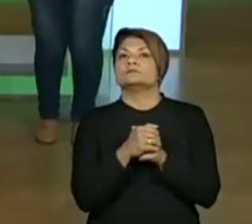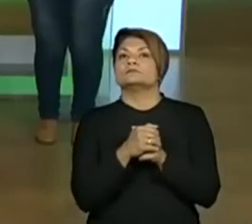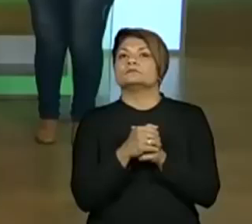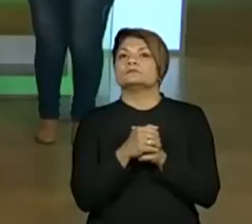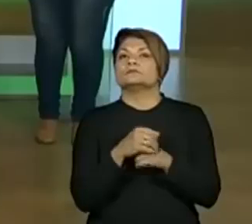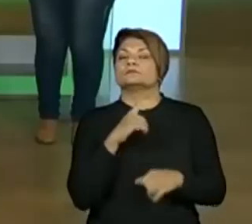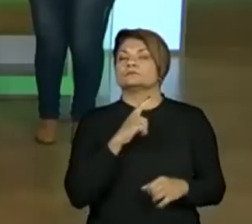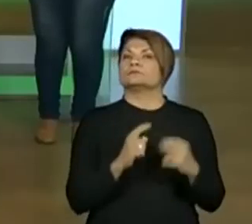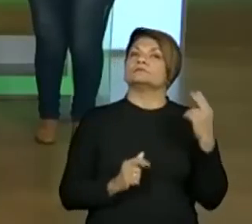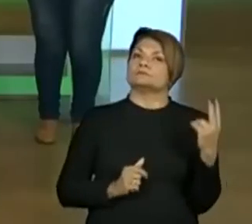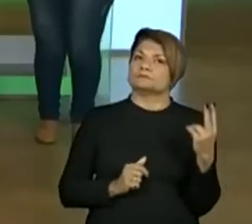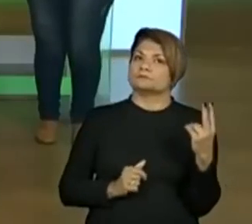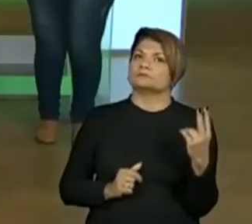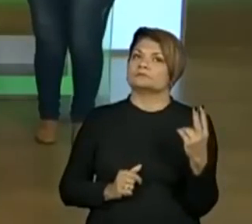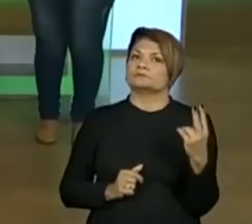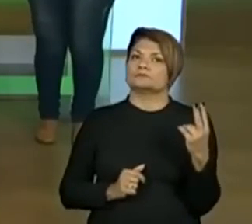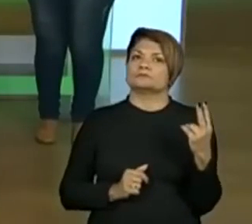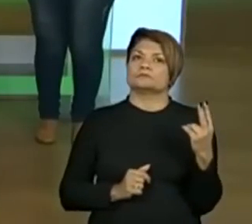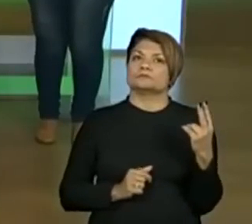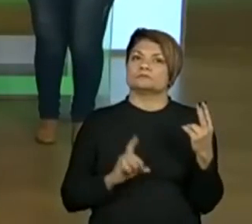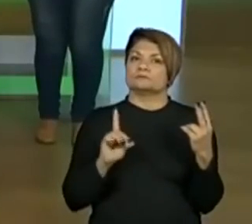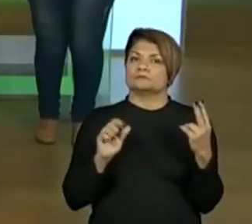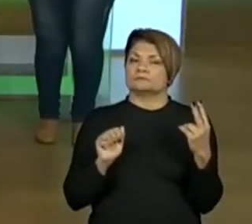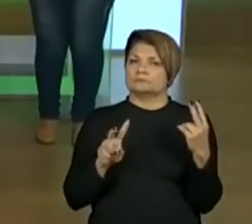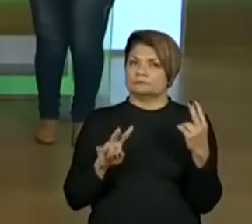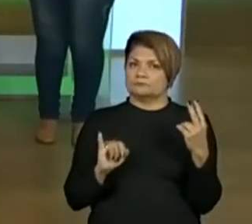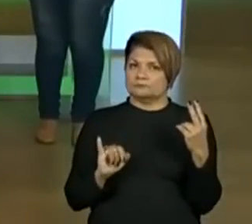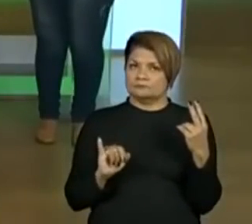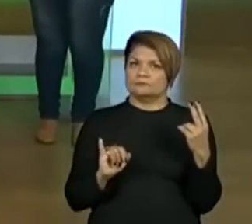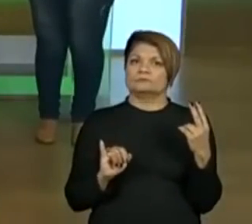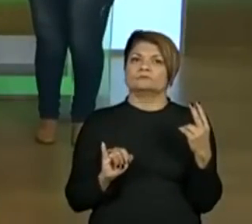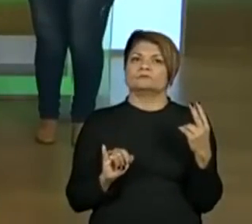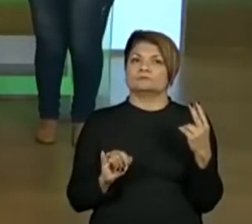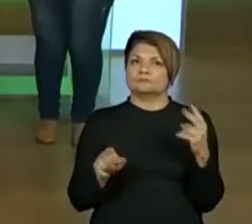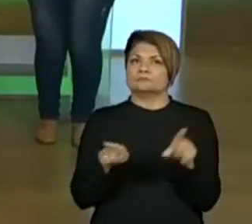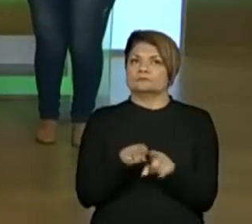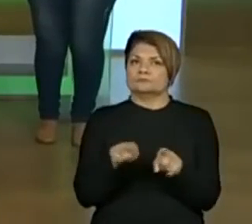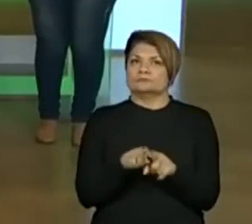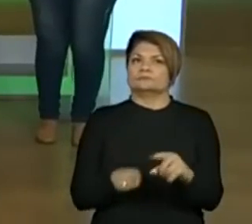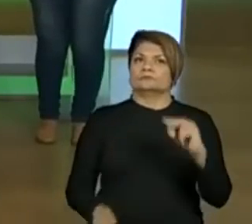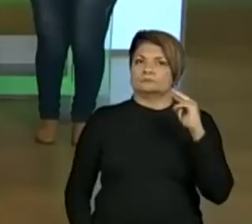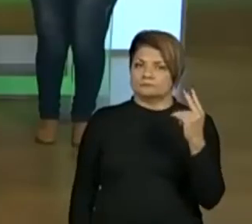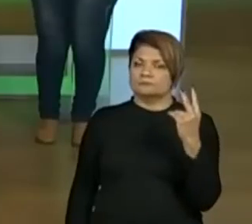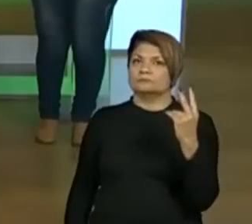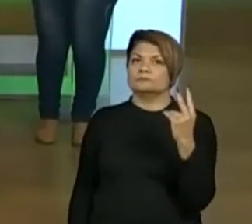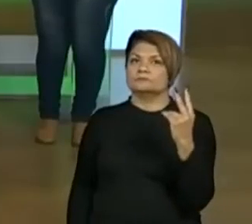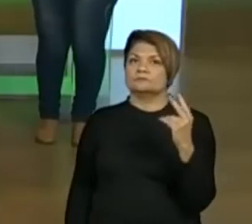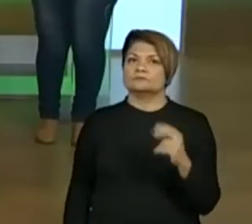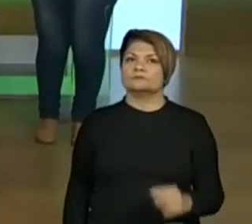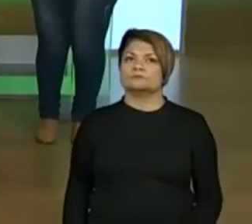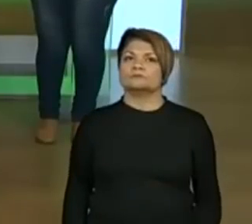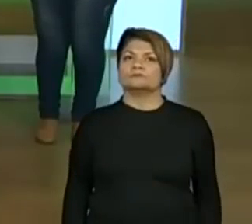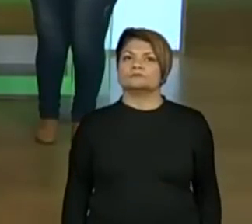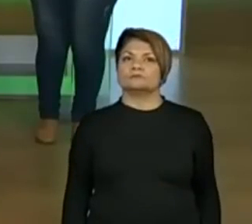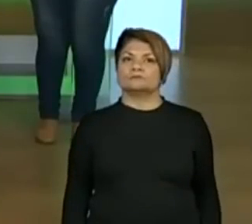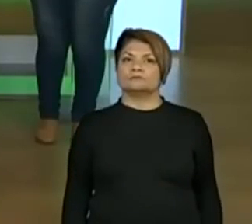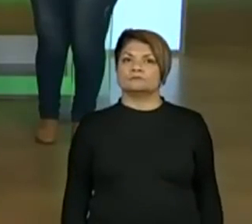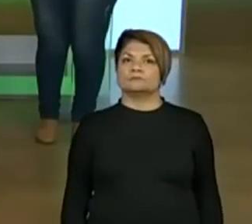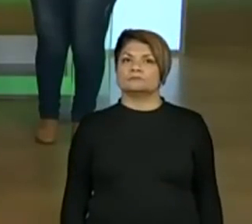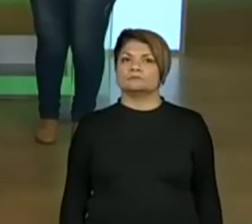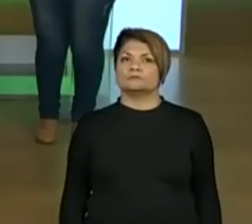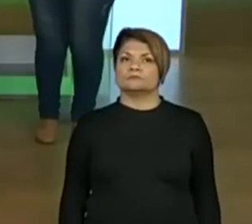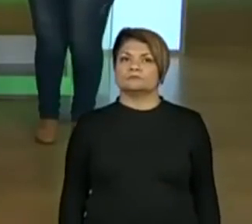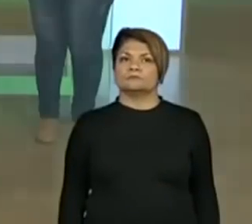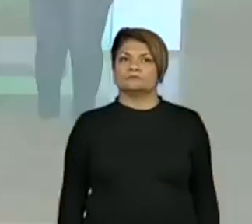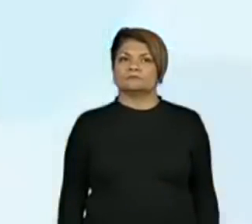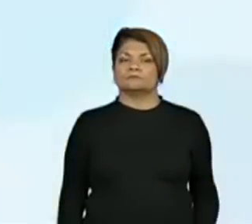dois. O Davi falou também que tem dois. Olha aqui, ó. Eu vou marcar os cilindros para vocês, tá? Ó.